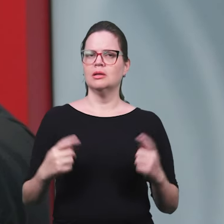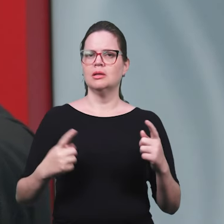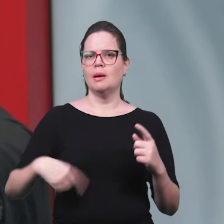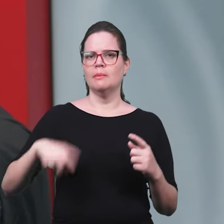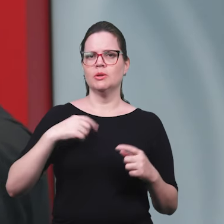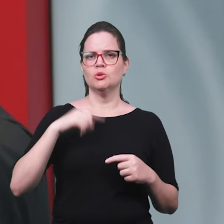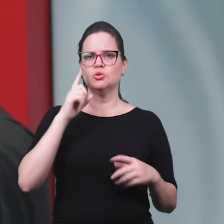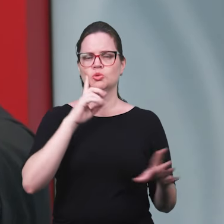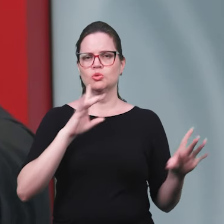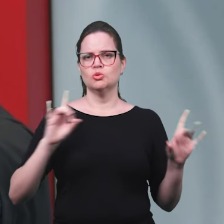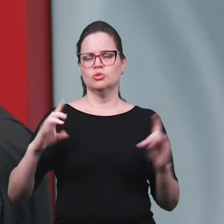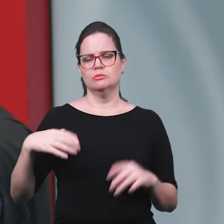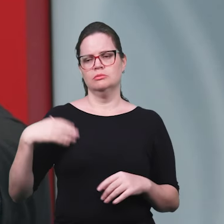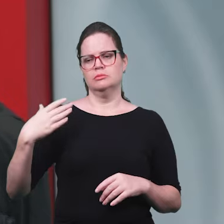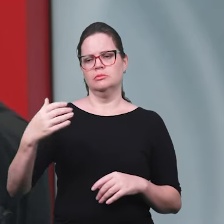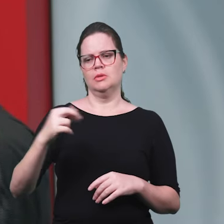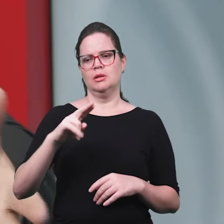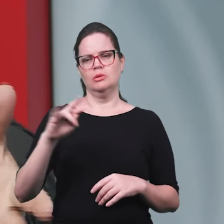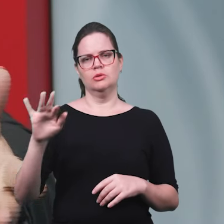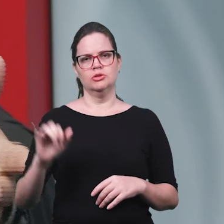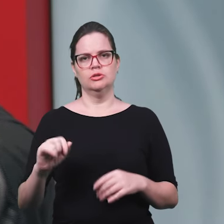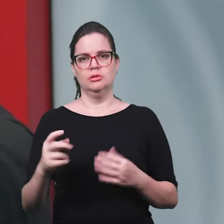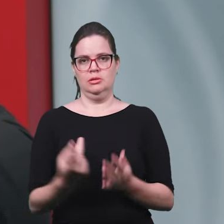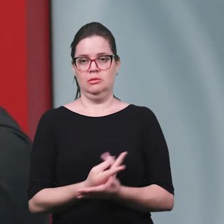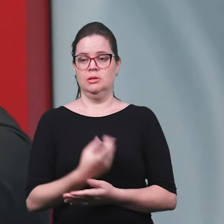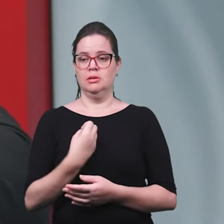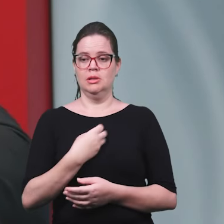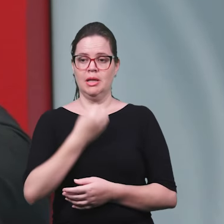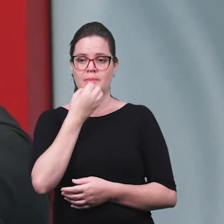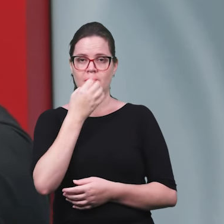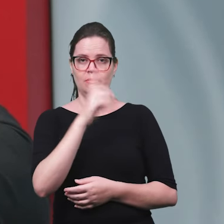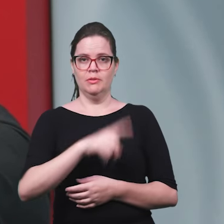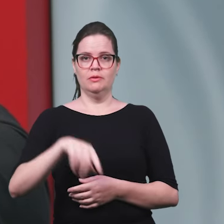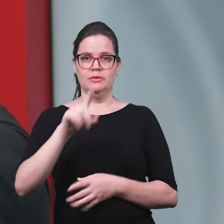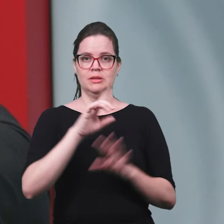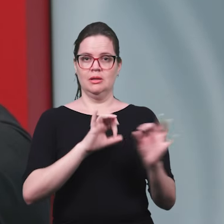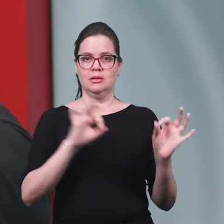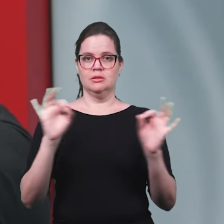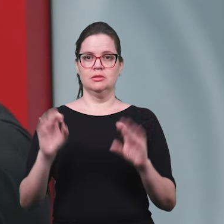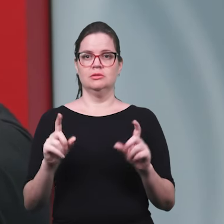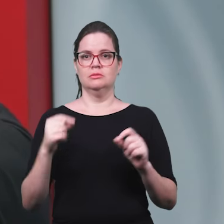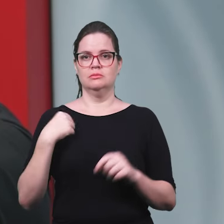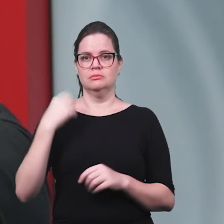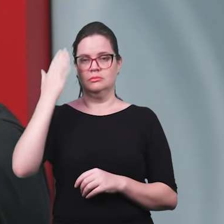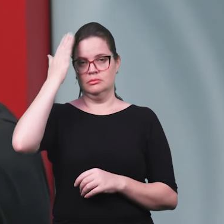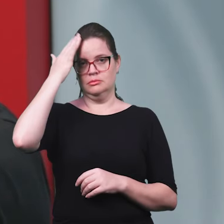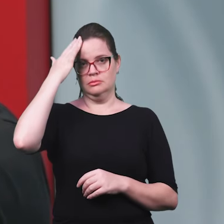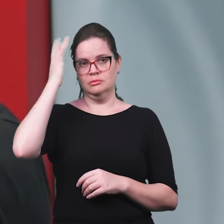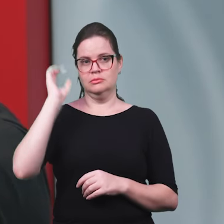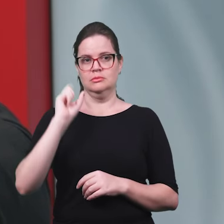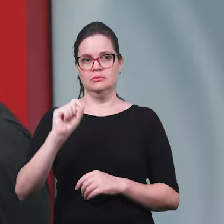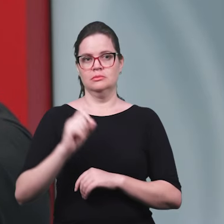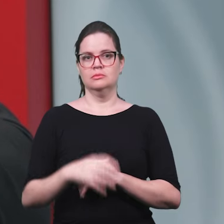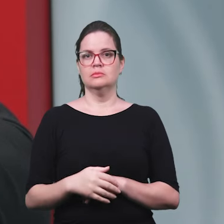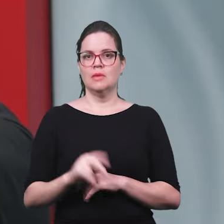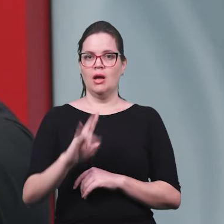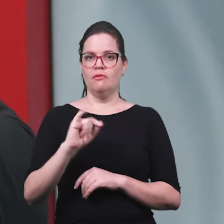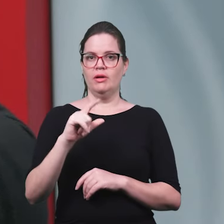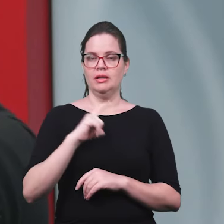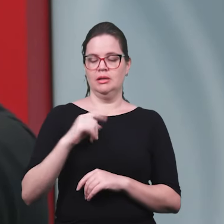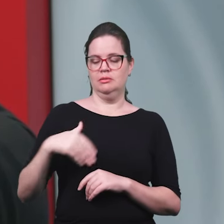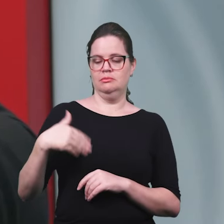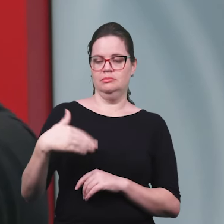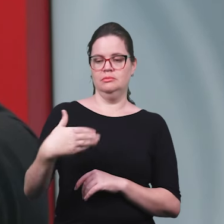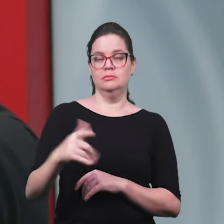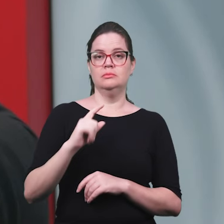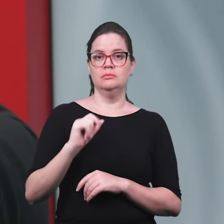fazem parte da rotina, e é bom que você que está em casa, nos ouvindo, nos vendo, saiba o seguinte, que vai